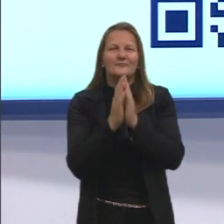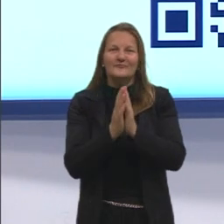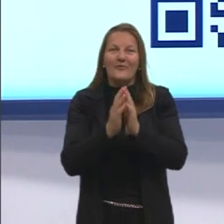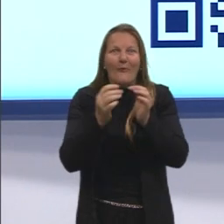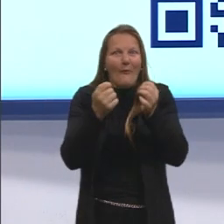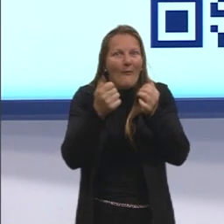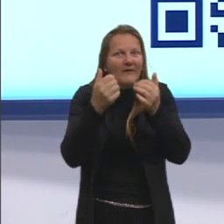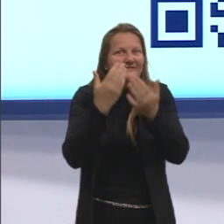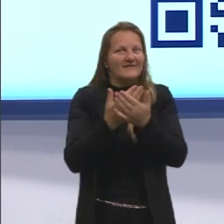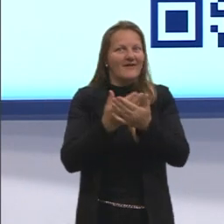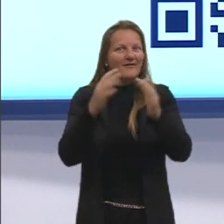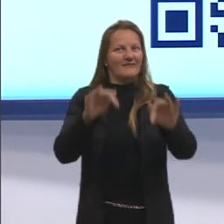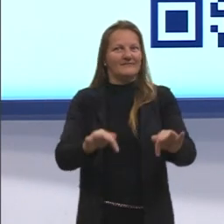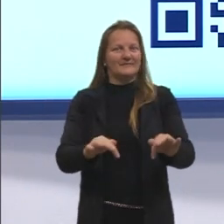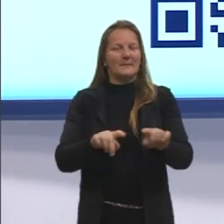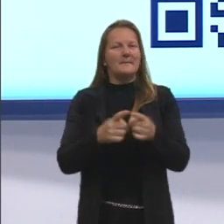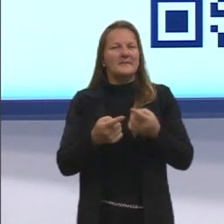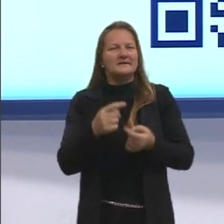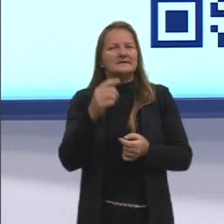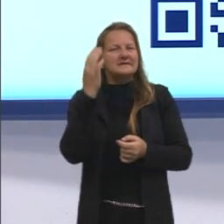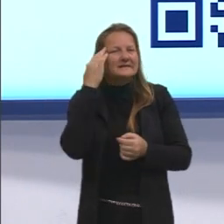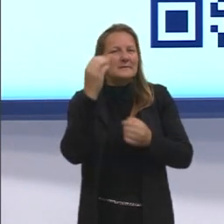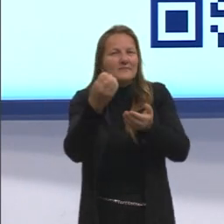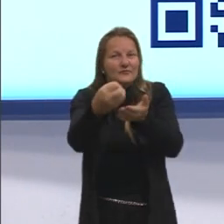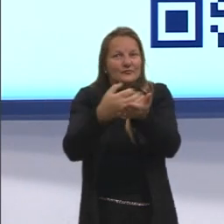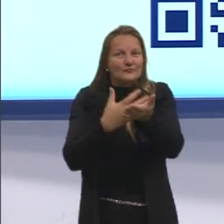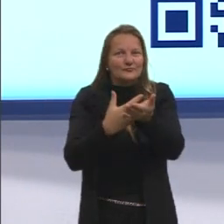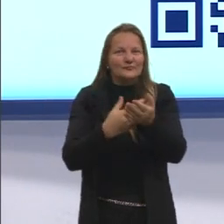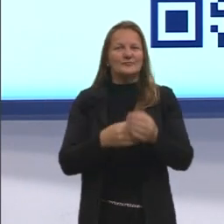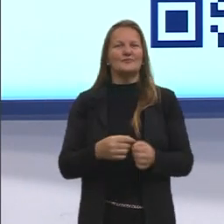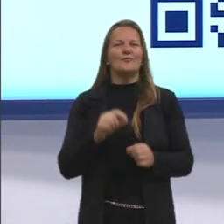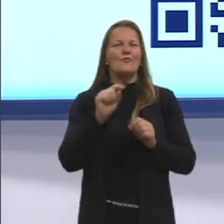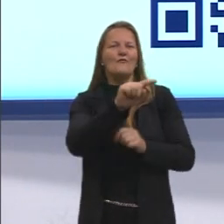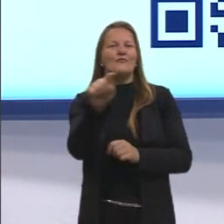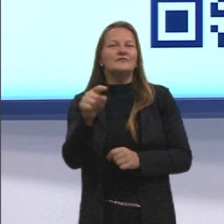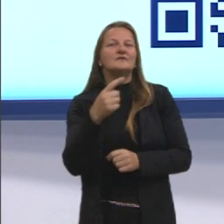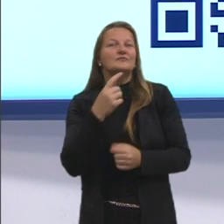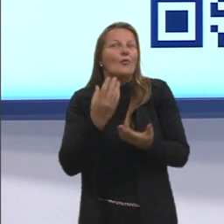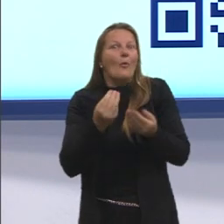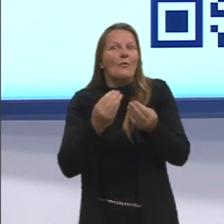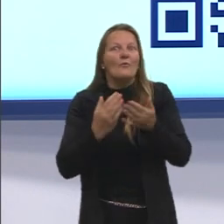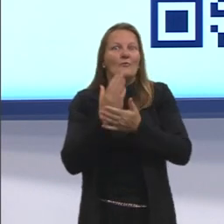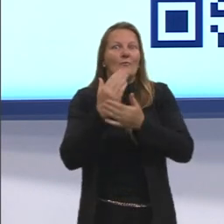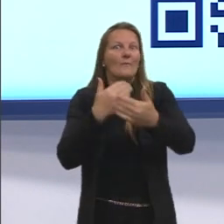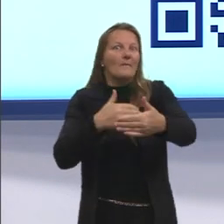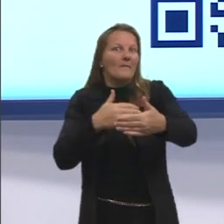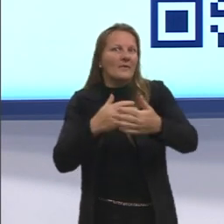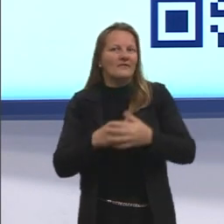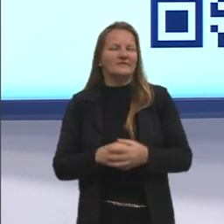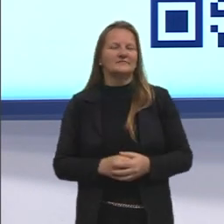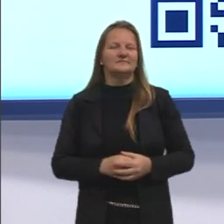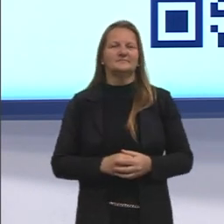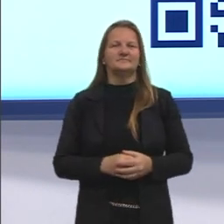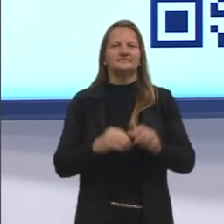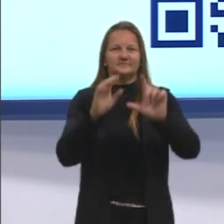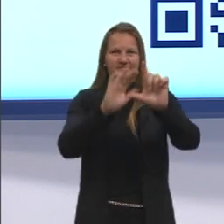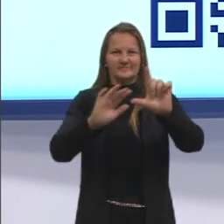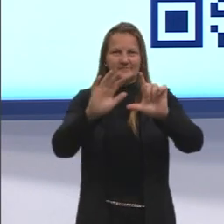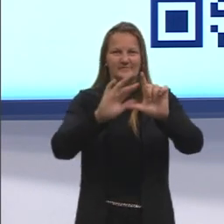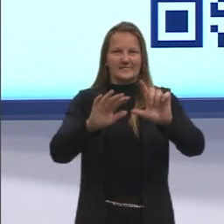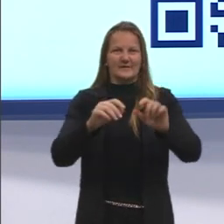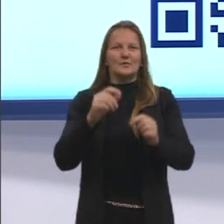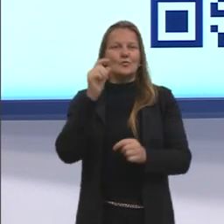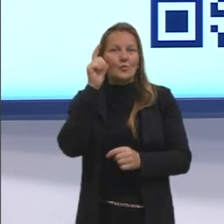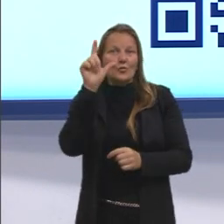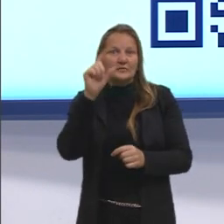aí as aulas mas eu quero saber um feedback de vocês e como vocês foram nas provas e ali no QR Code Vocês